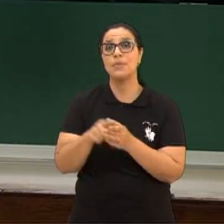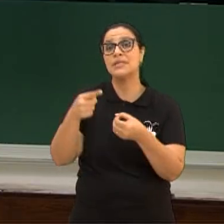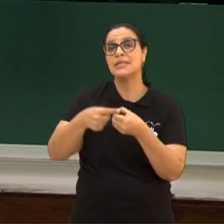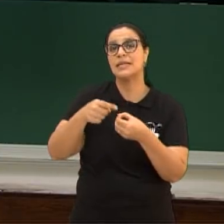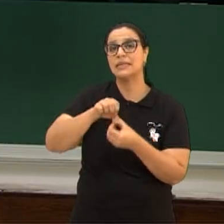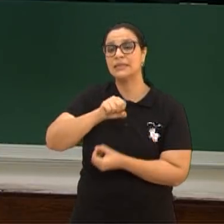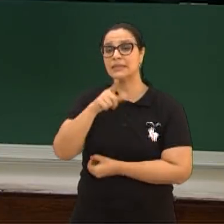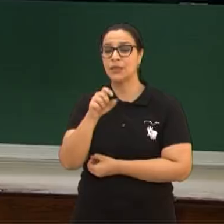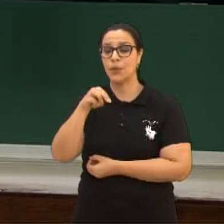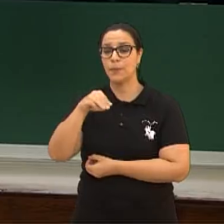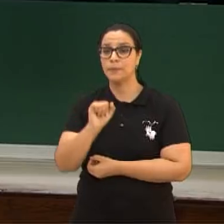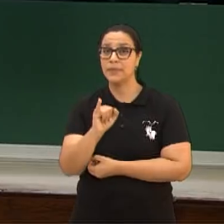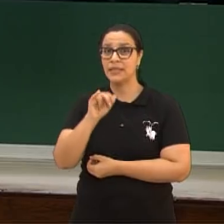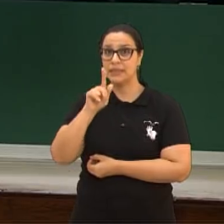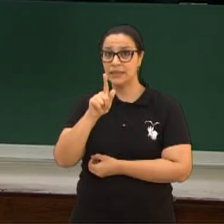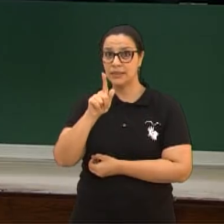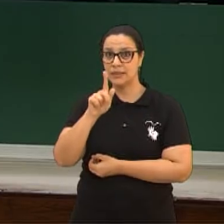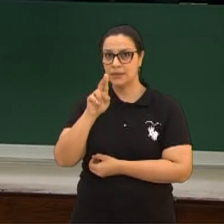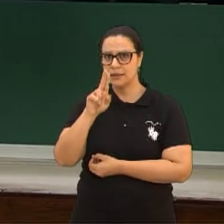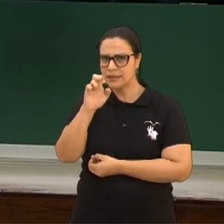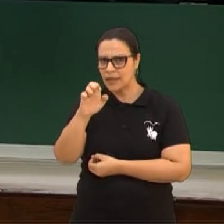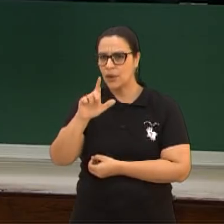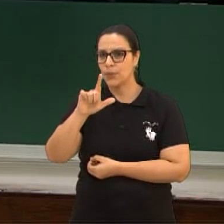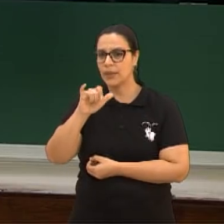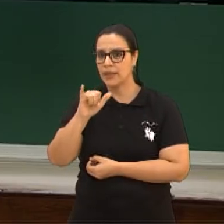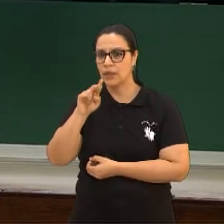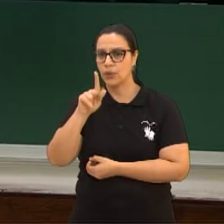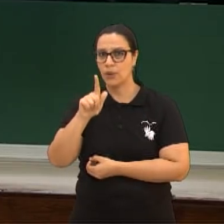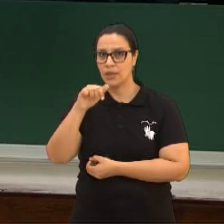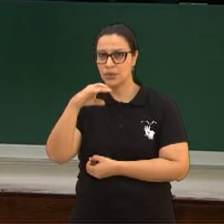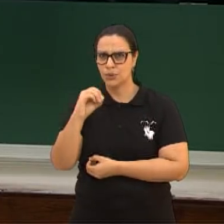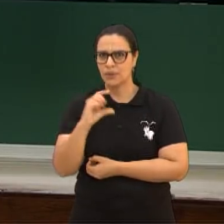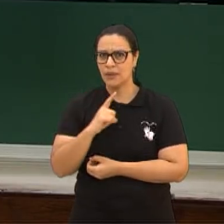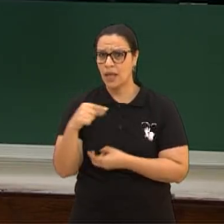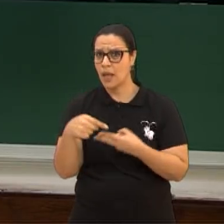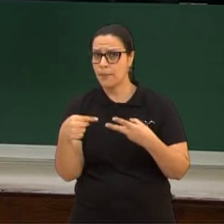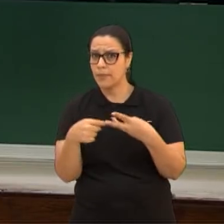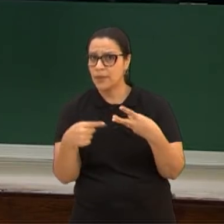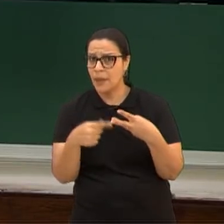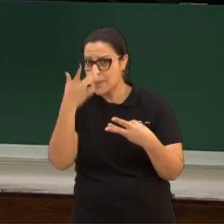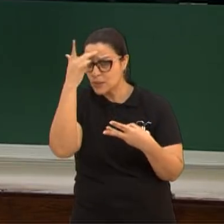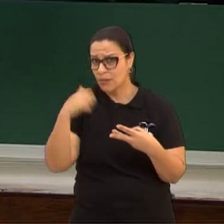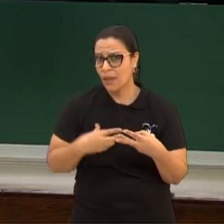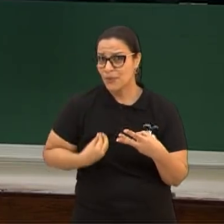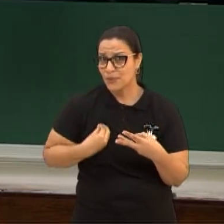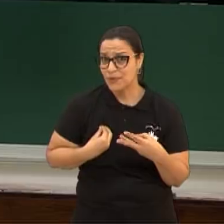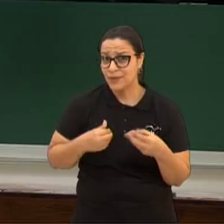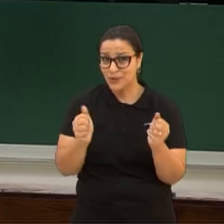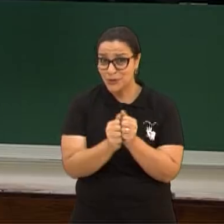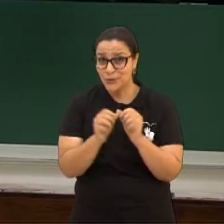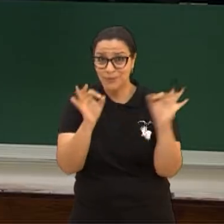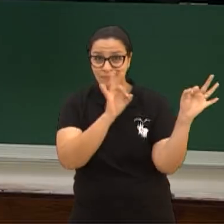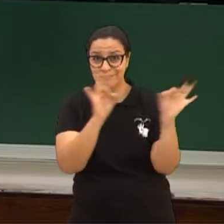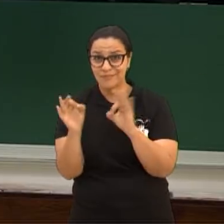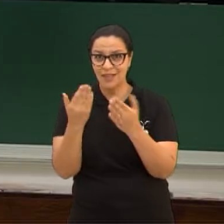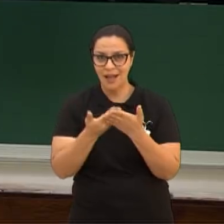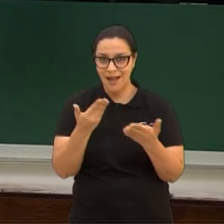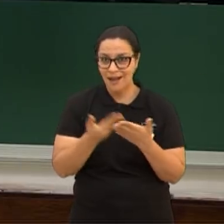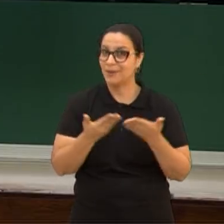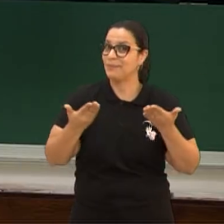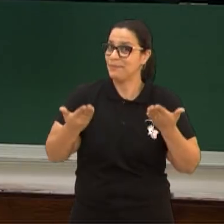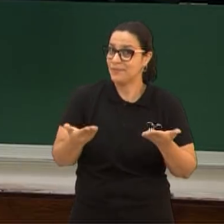Miguel do Iguaçu. Tem alguém aí dessas 3 escolas que a teacher acabou de falar, assistindo a